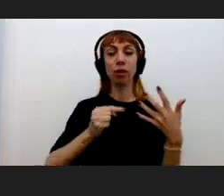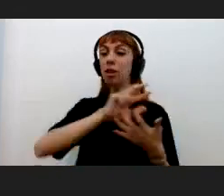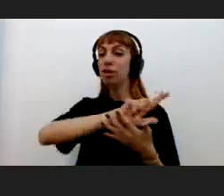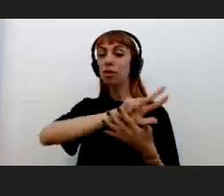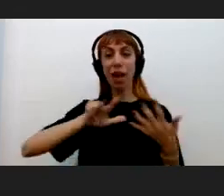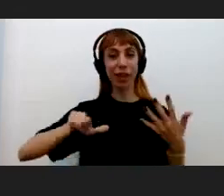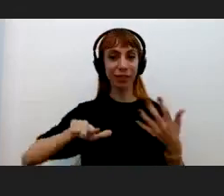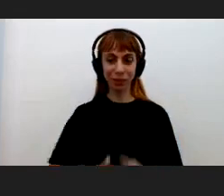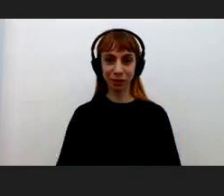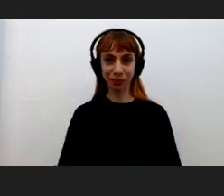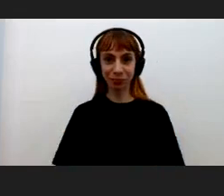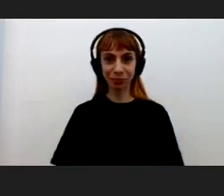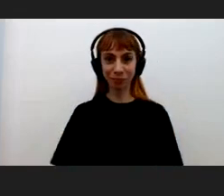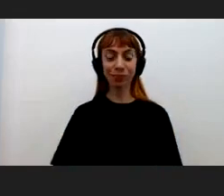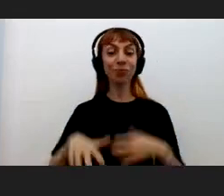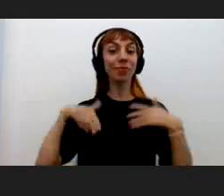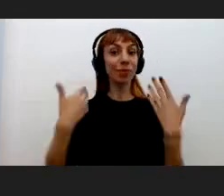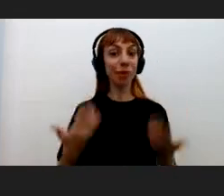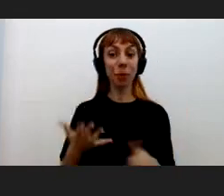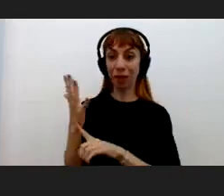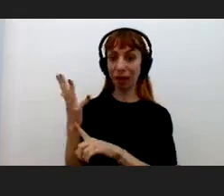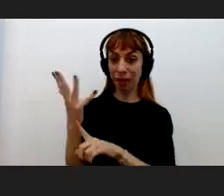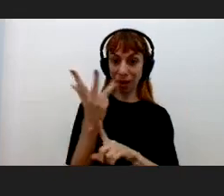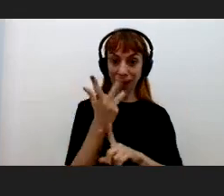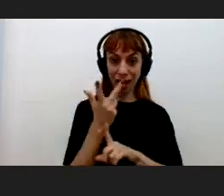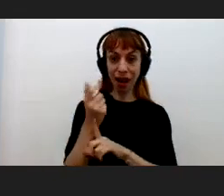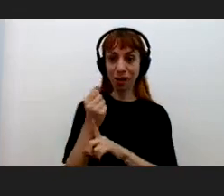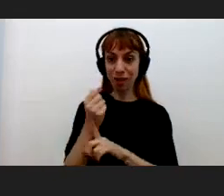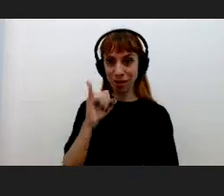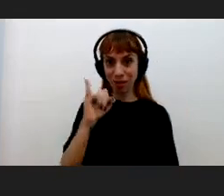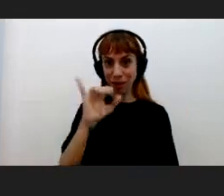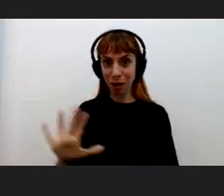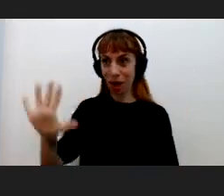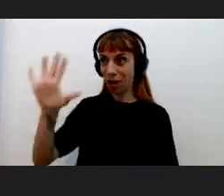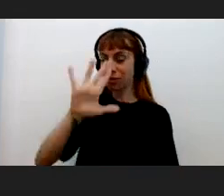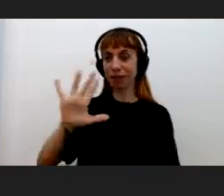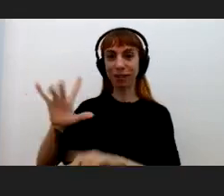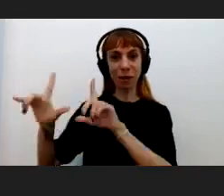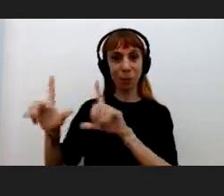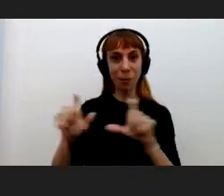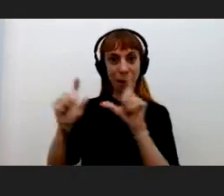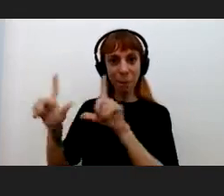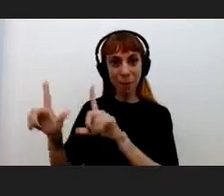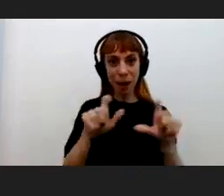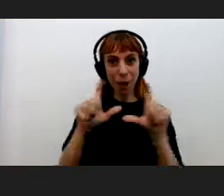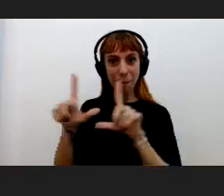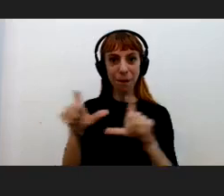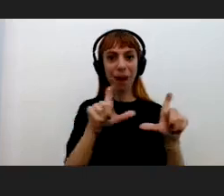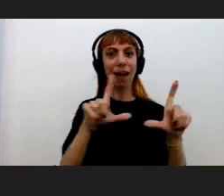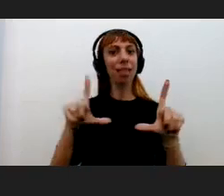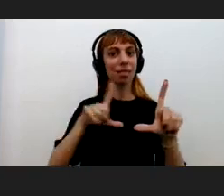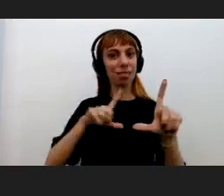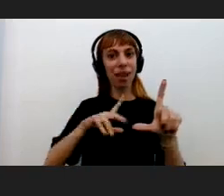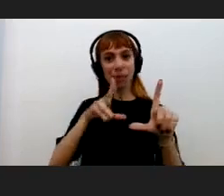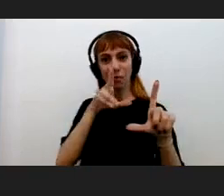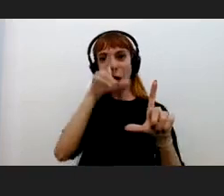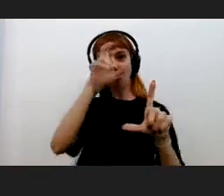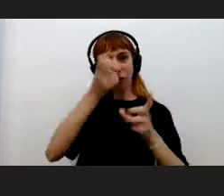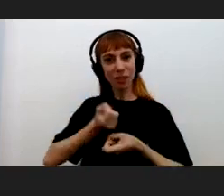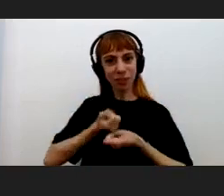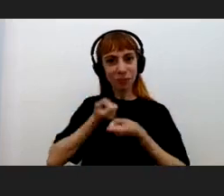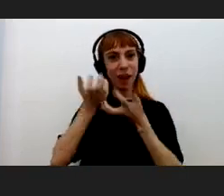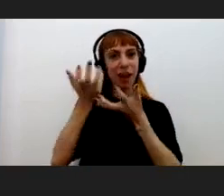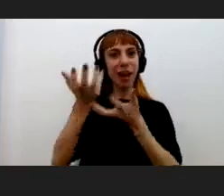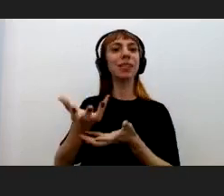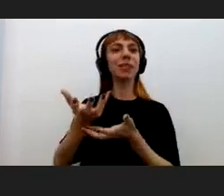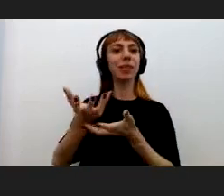Então, as artes, elas são muito expressivas, e era isso que eu queria dizer, né? As artes são muito expressivas, algumas